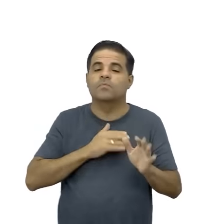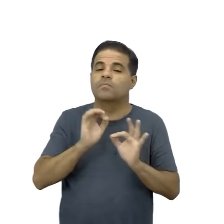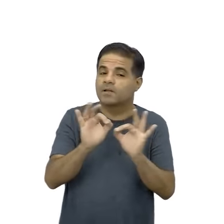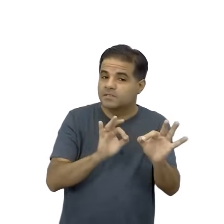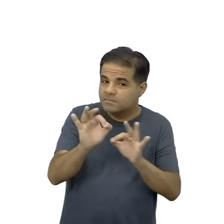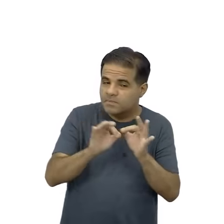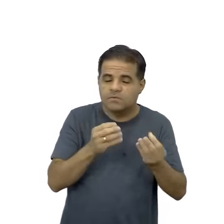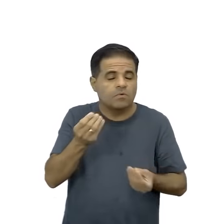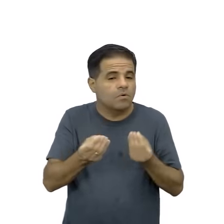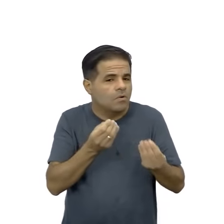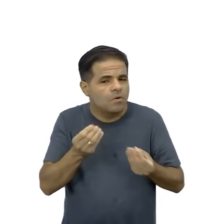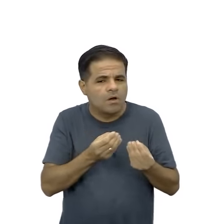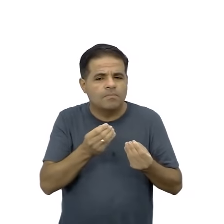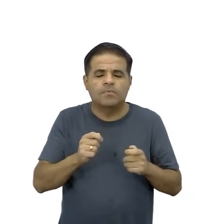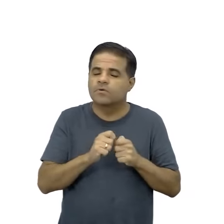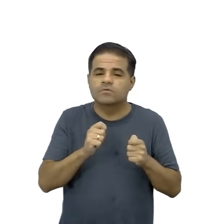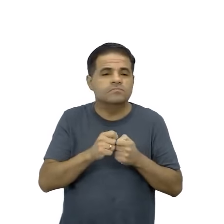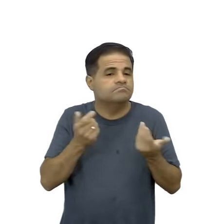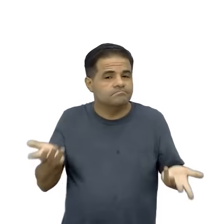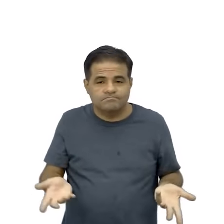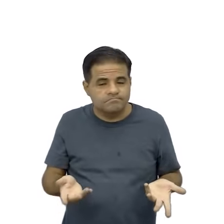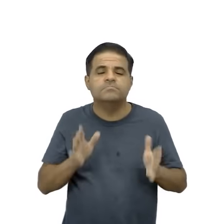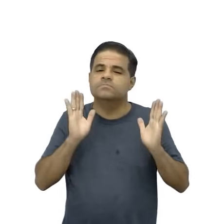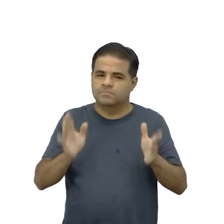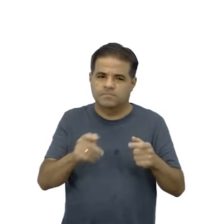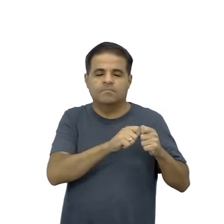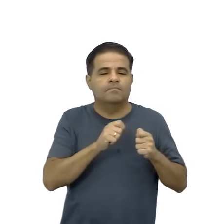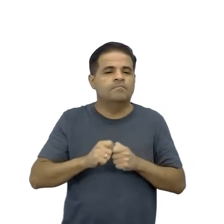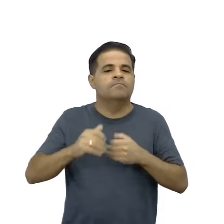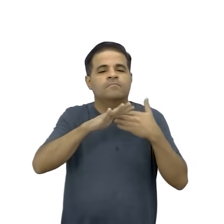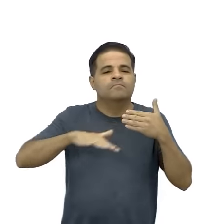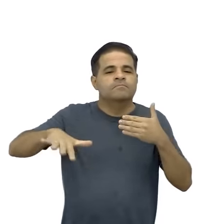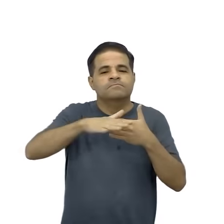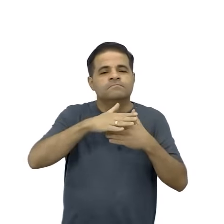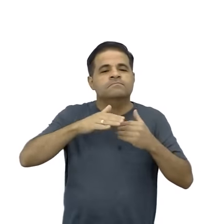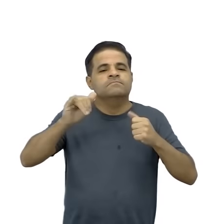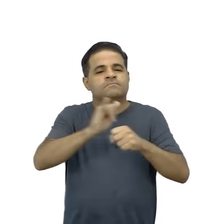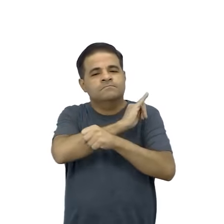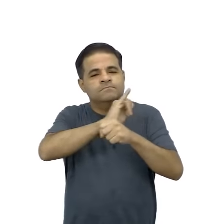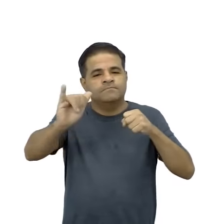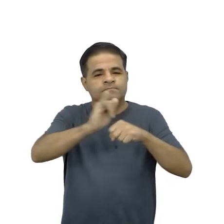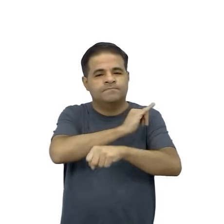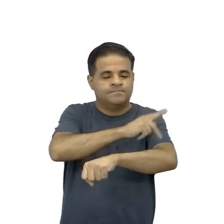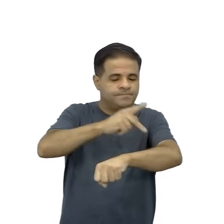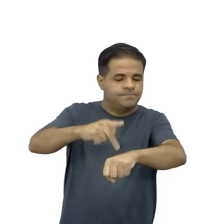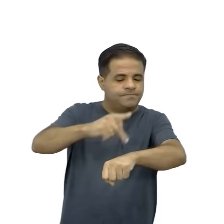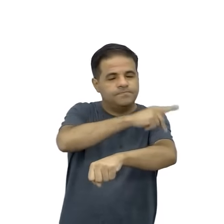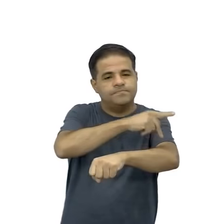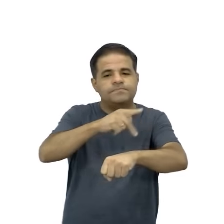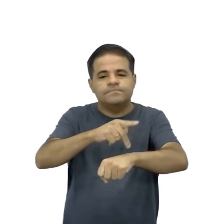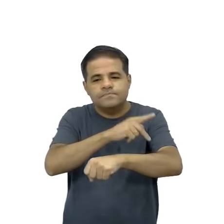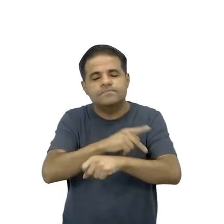planejamento, né? Como é que eu vou aqui? Então, nós fizemos umas estratégias pedagógicas, né? Uma trilha